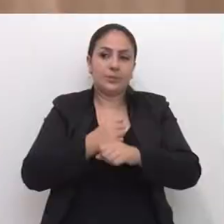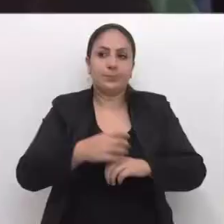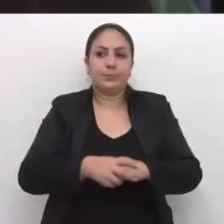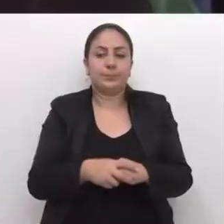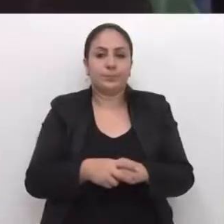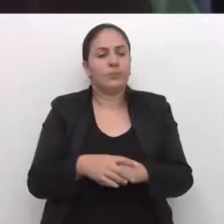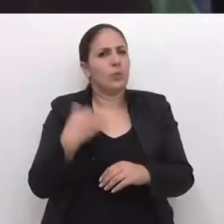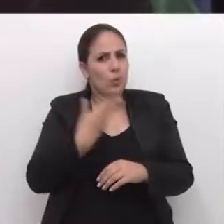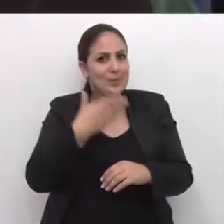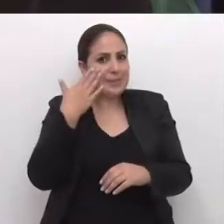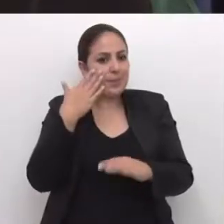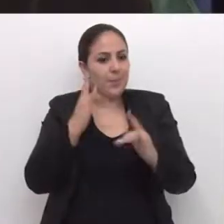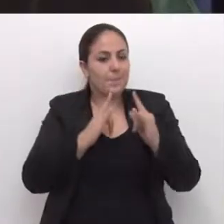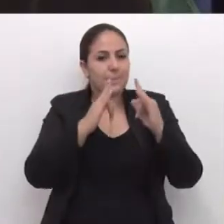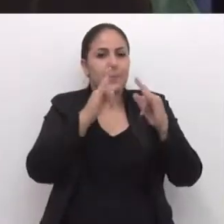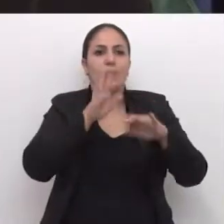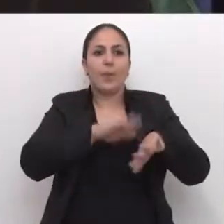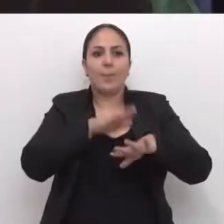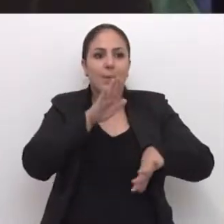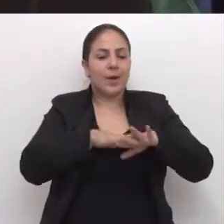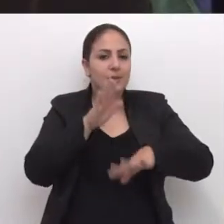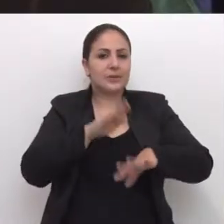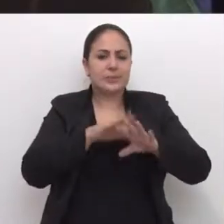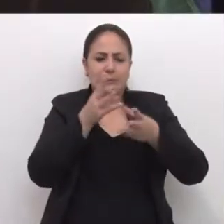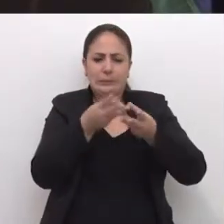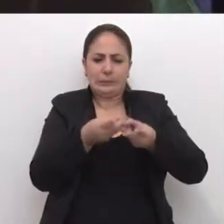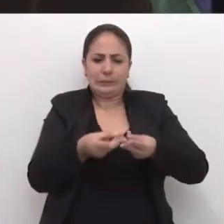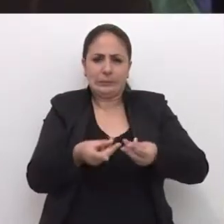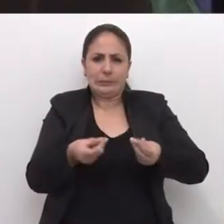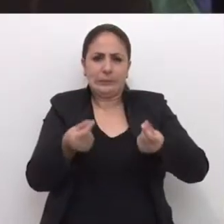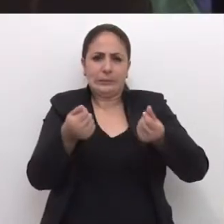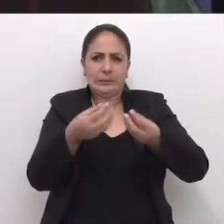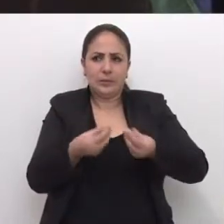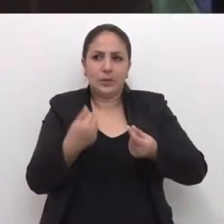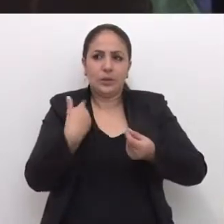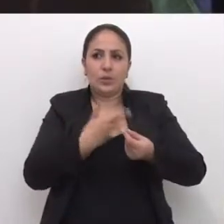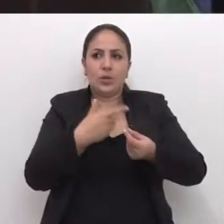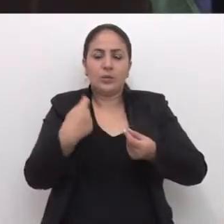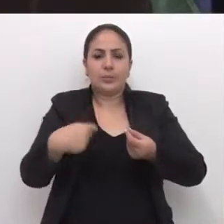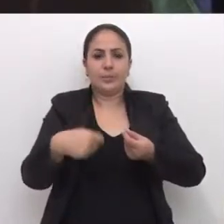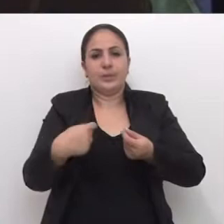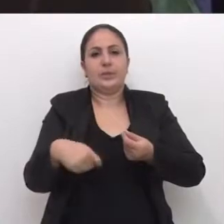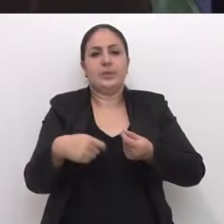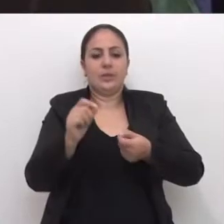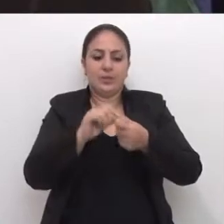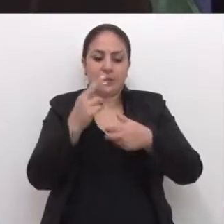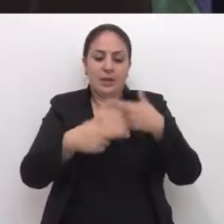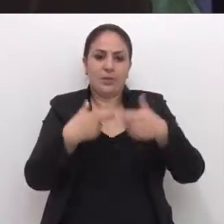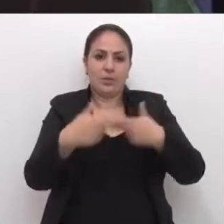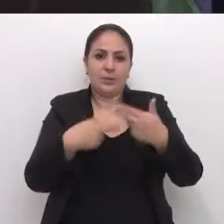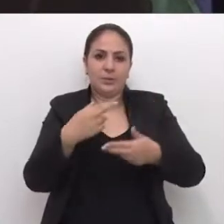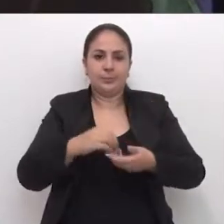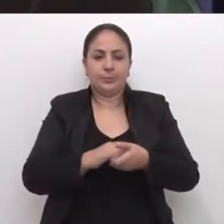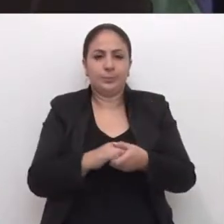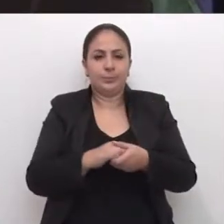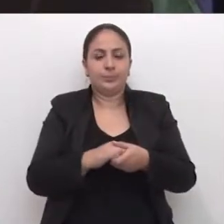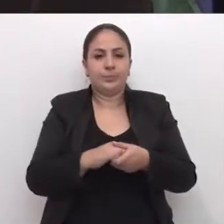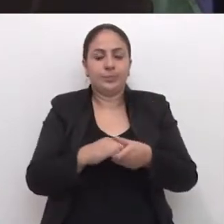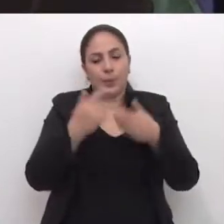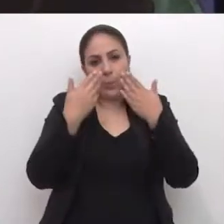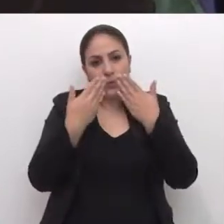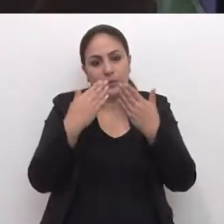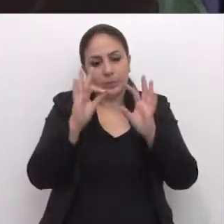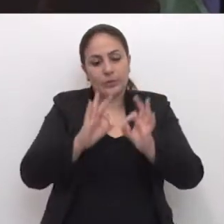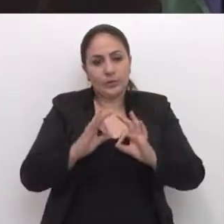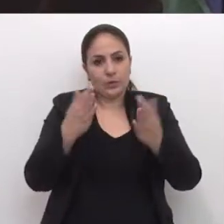ano. A gente sabe que o prédio está cada vez mais se deteriorando, Temos que fazer reformas. E